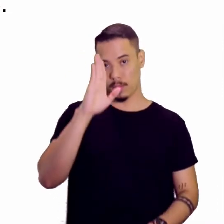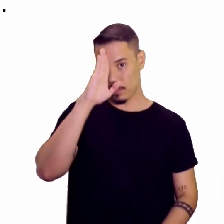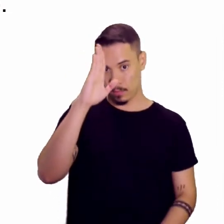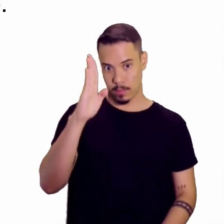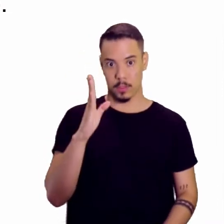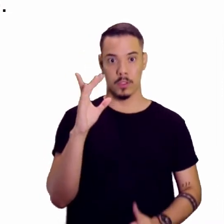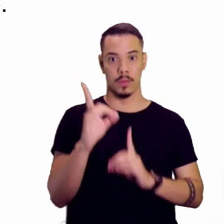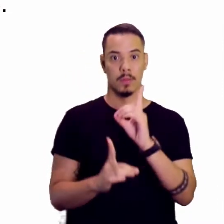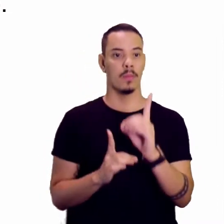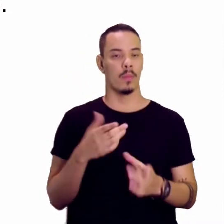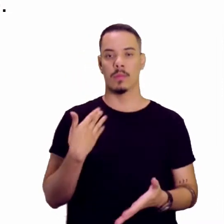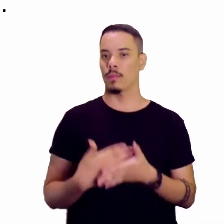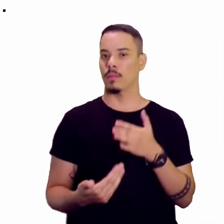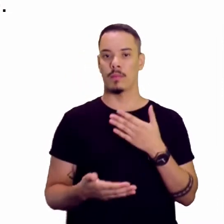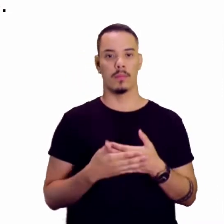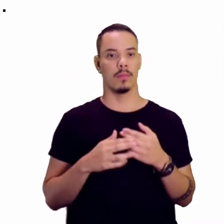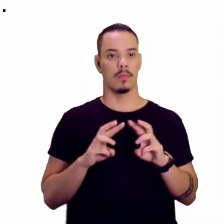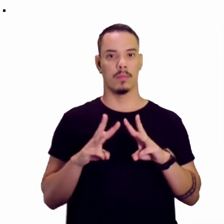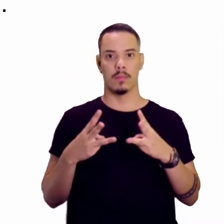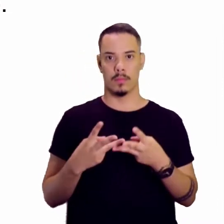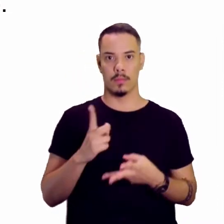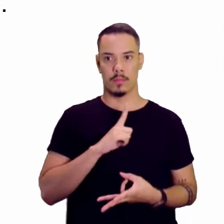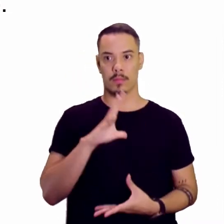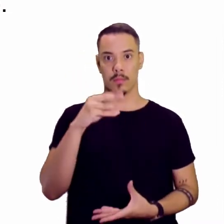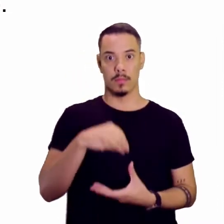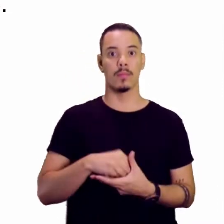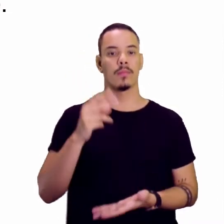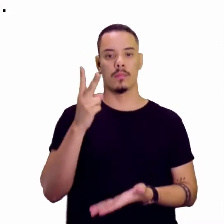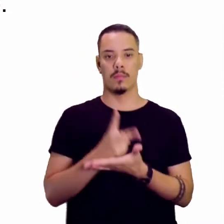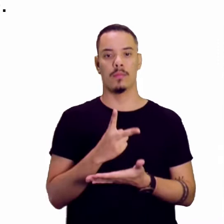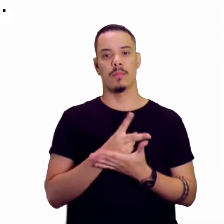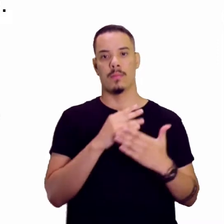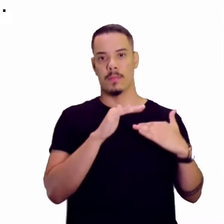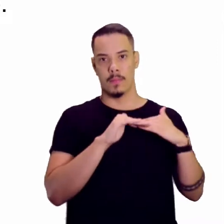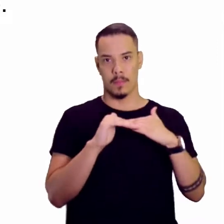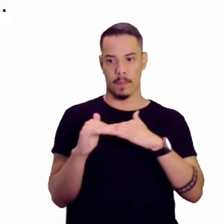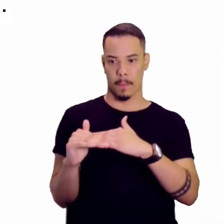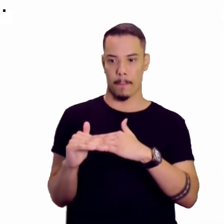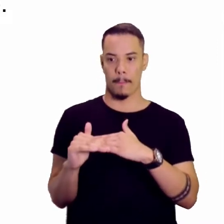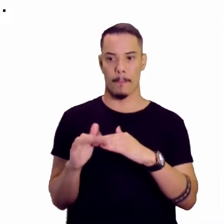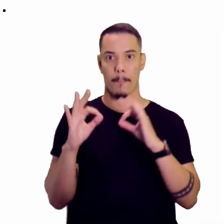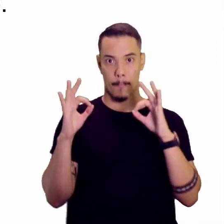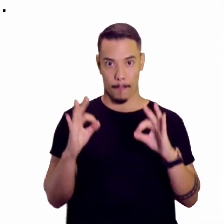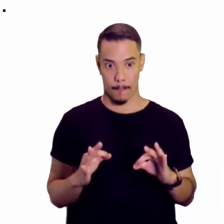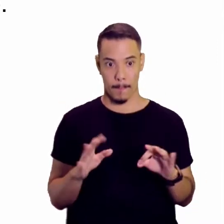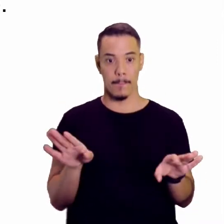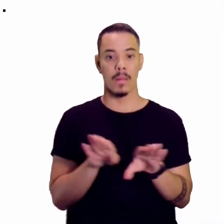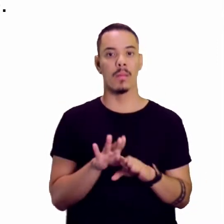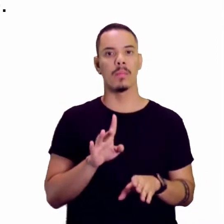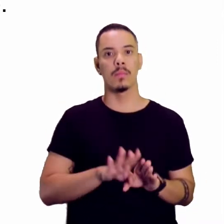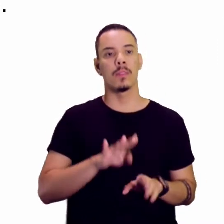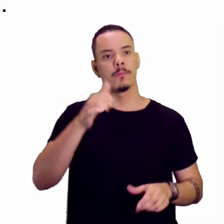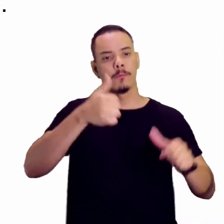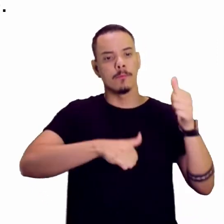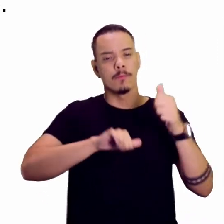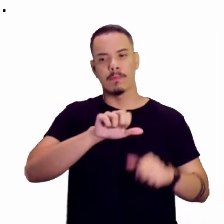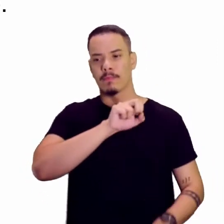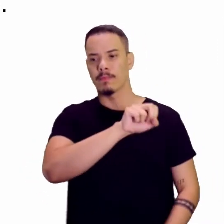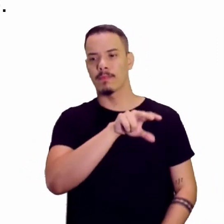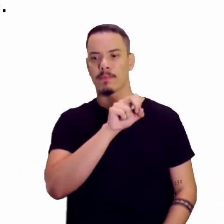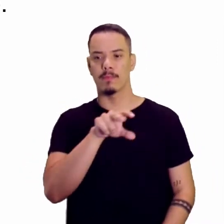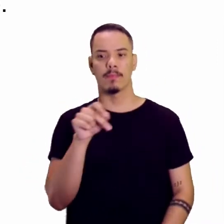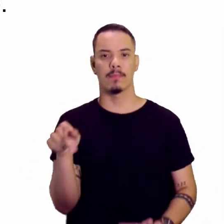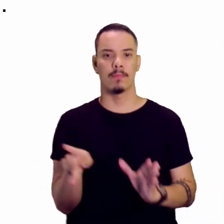dinâmica, qualquer que seja a massa, onde ela estiver aplicada, sempre vai ser constante, né, Décio? Certo? E verifica-se que a aceleração da